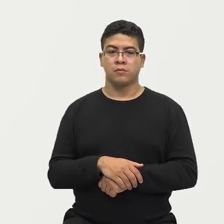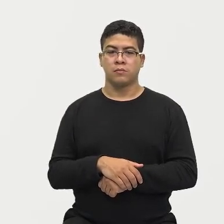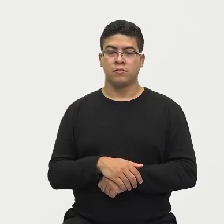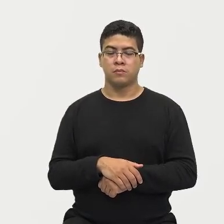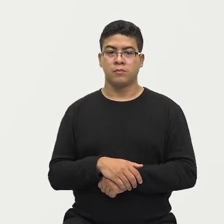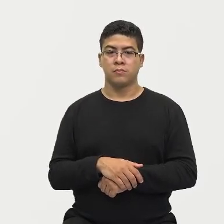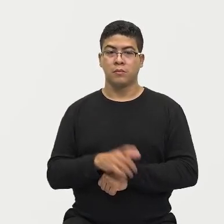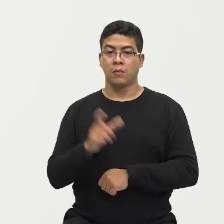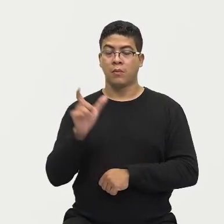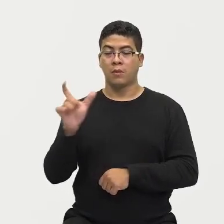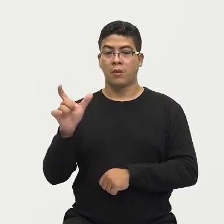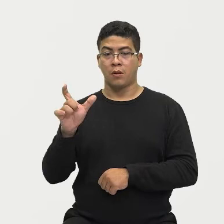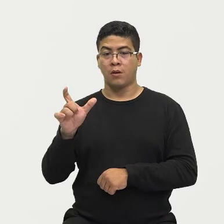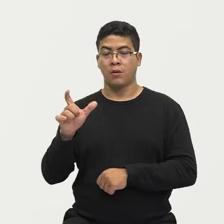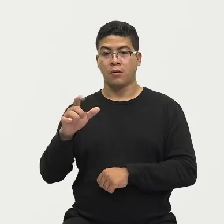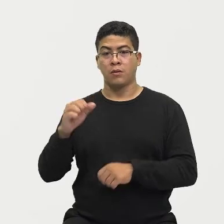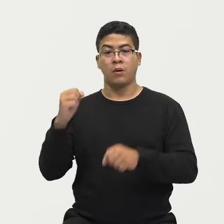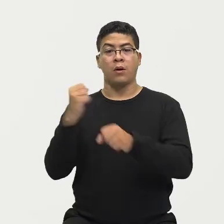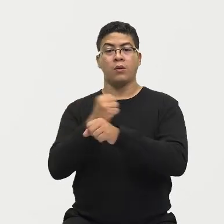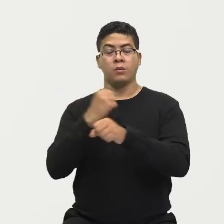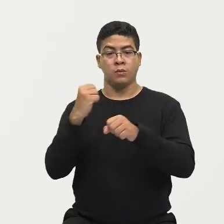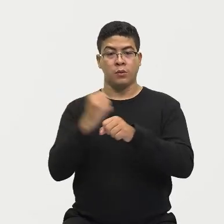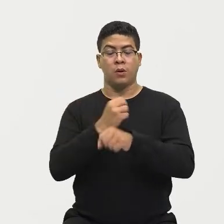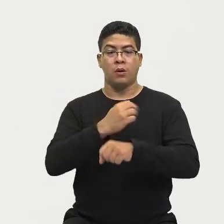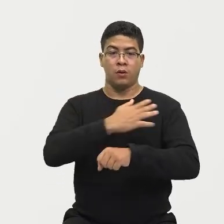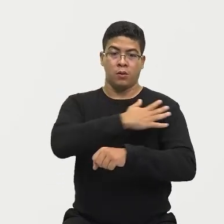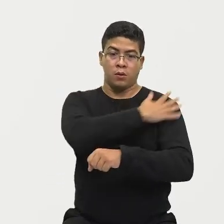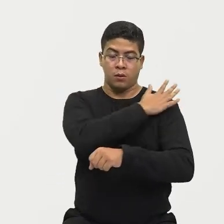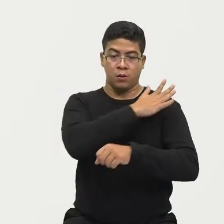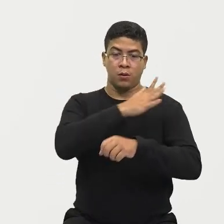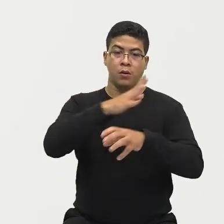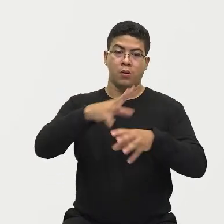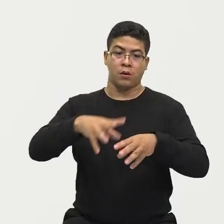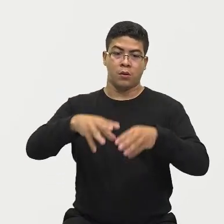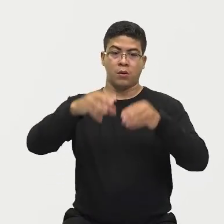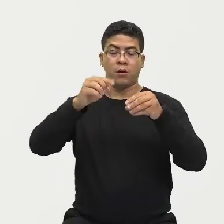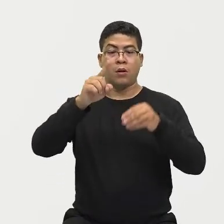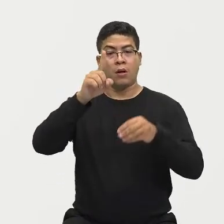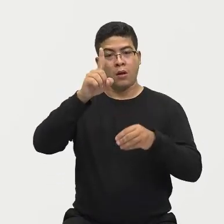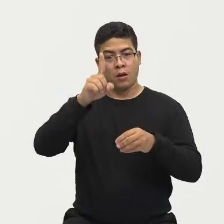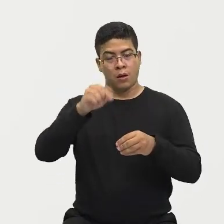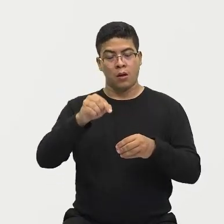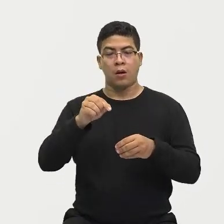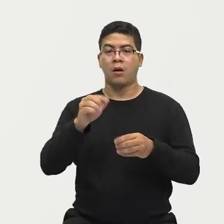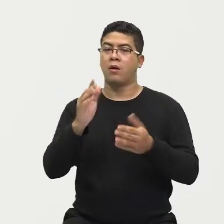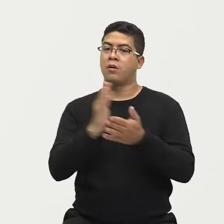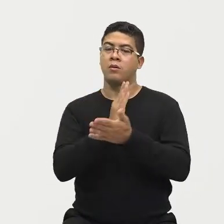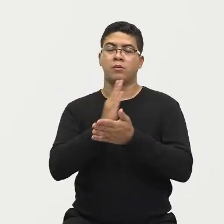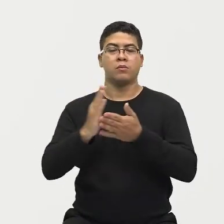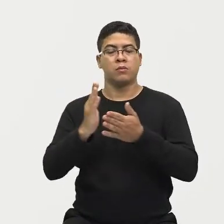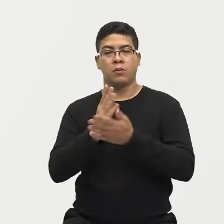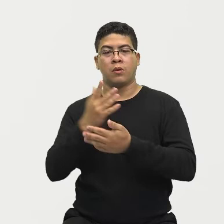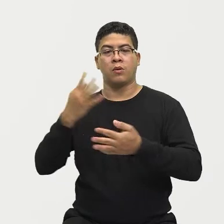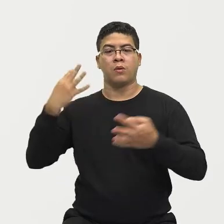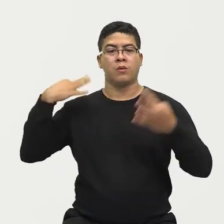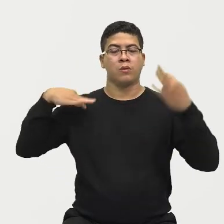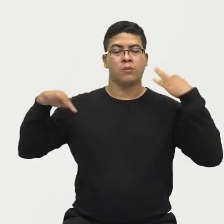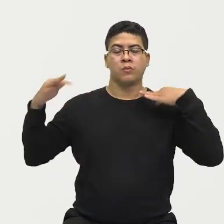O Forte dos Reis Magos é uma das atrações turísticas de Natal. Notem que aqui,